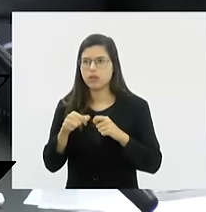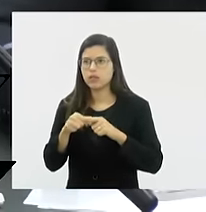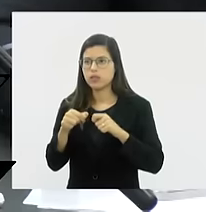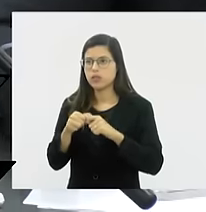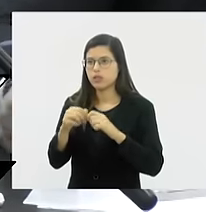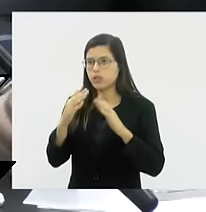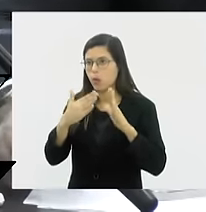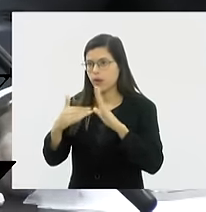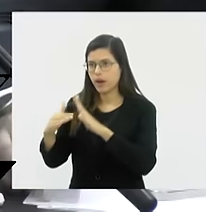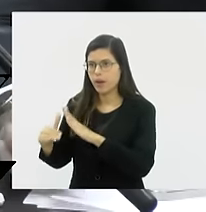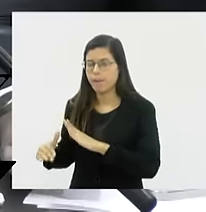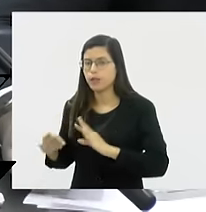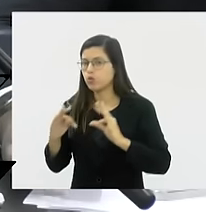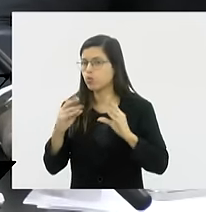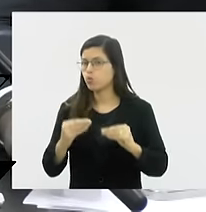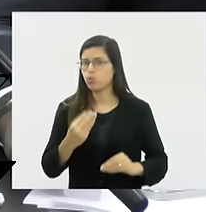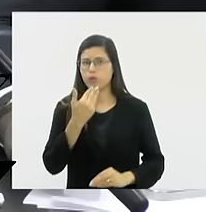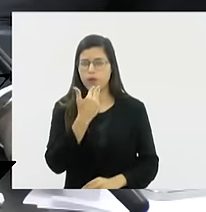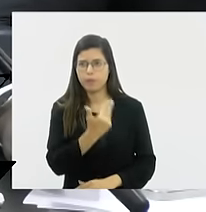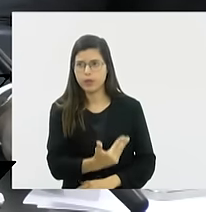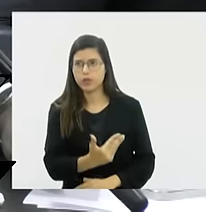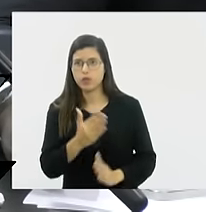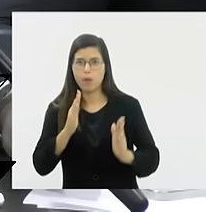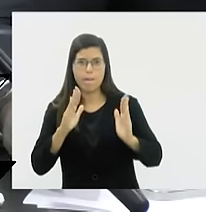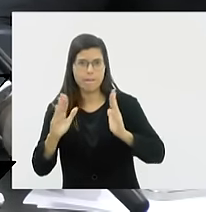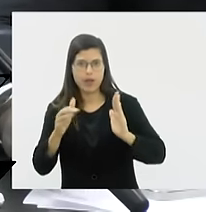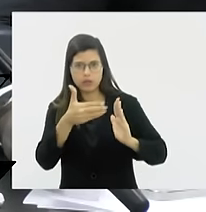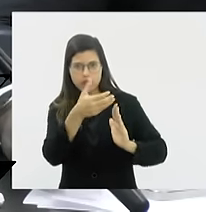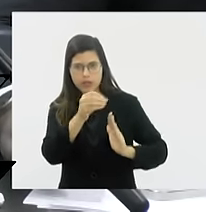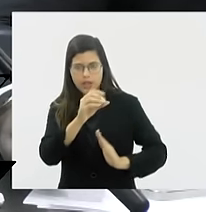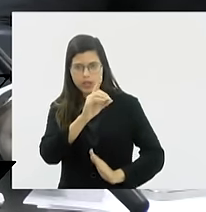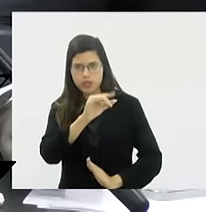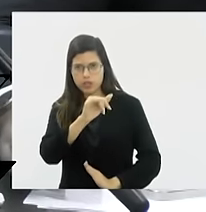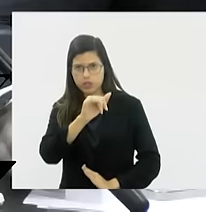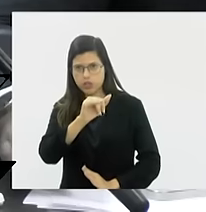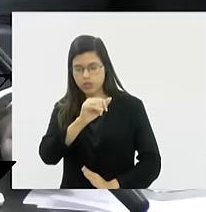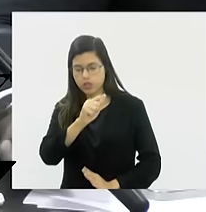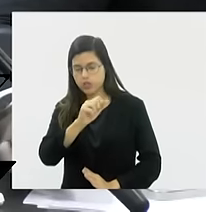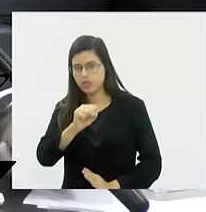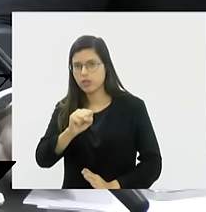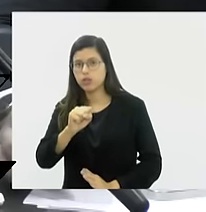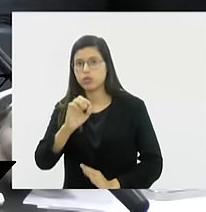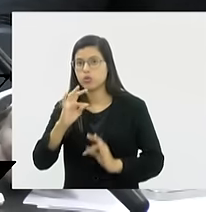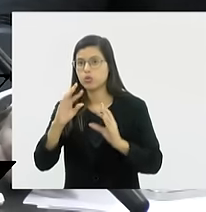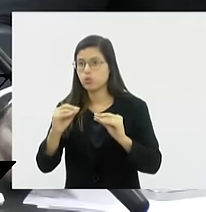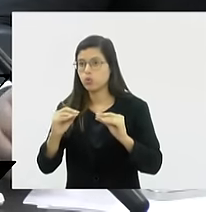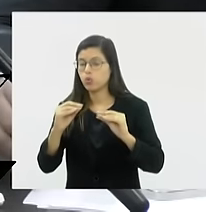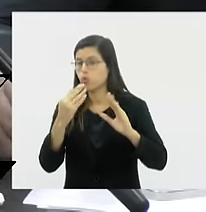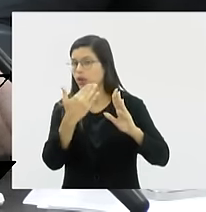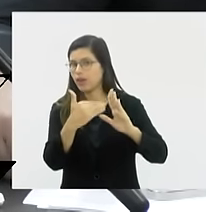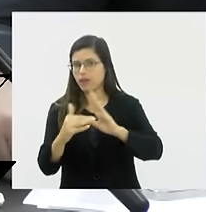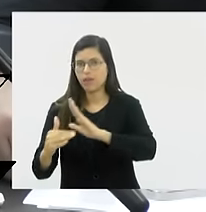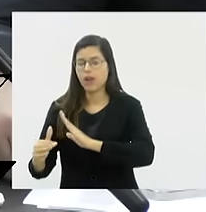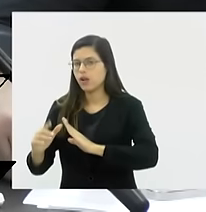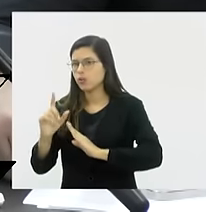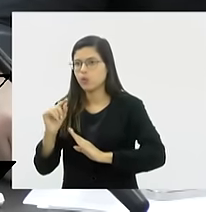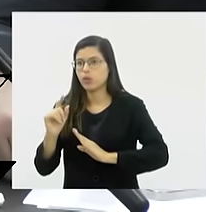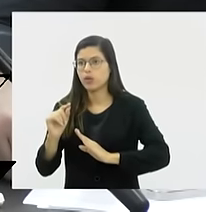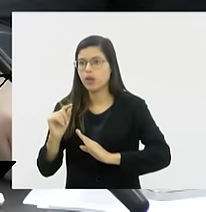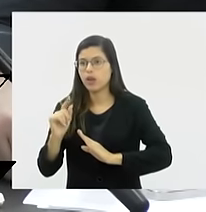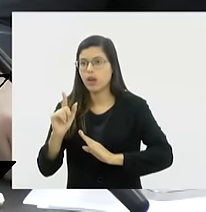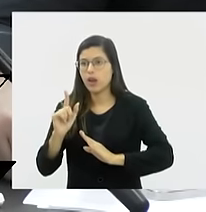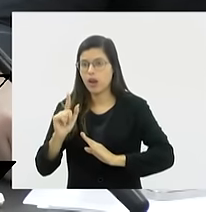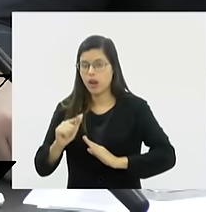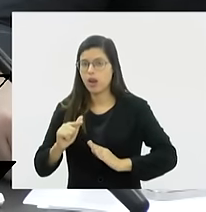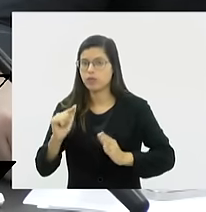tudo que foi aqui solicitado no prazo de 10 dias, porque tudo que será enviado se tornará como um relato